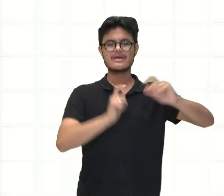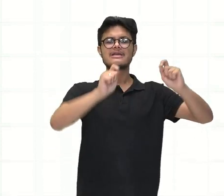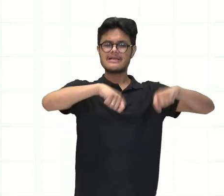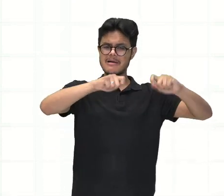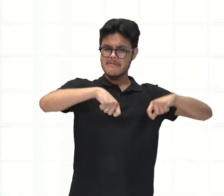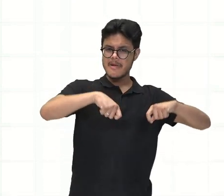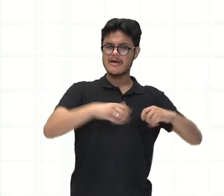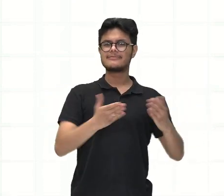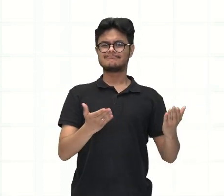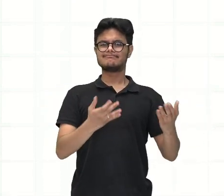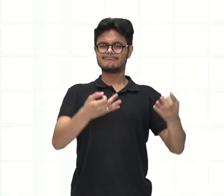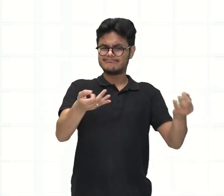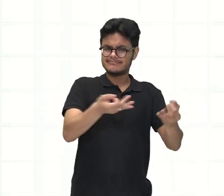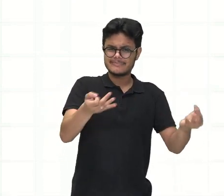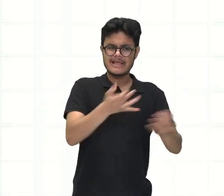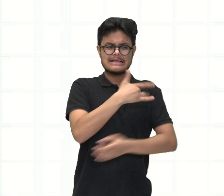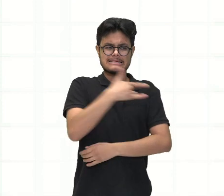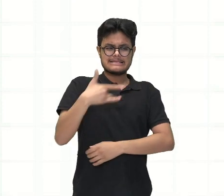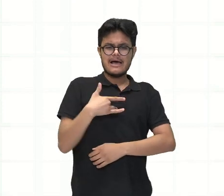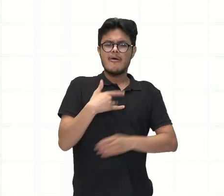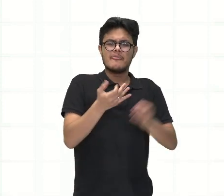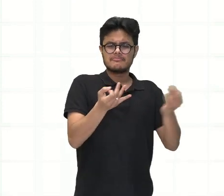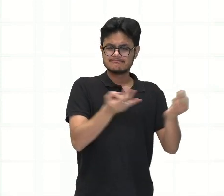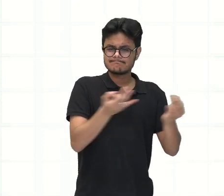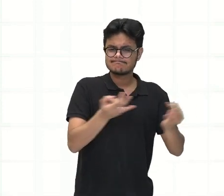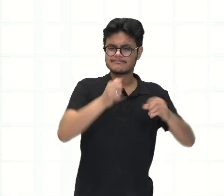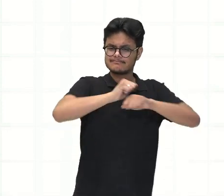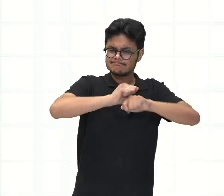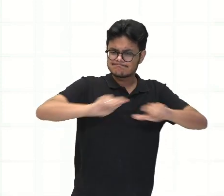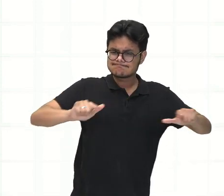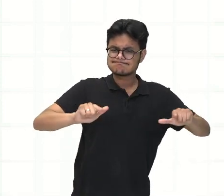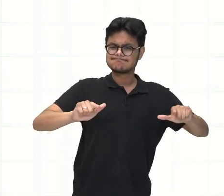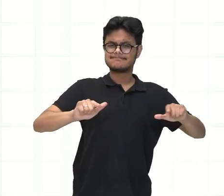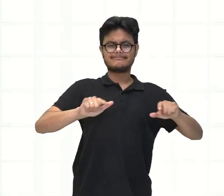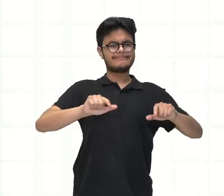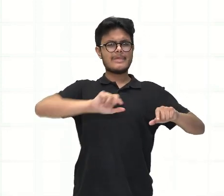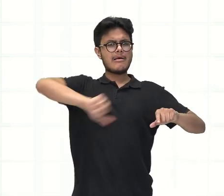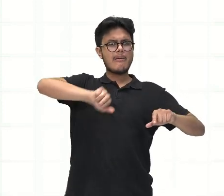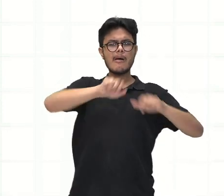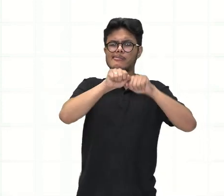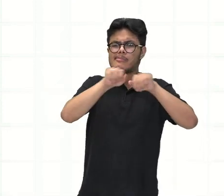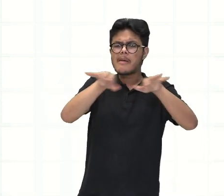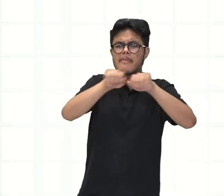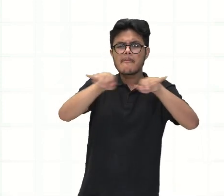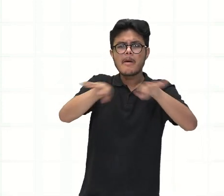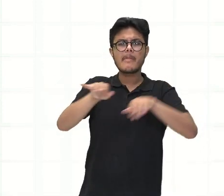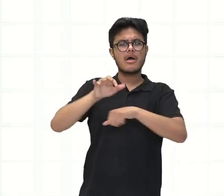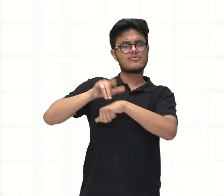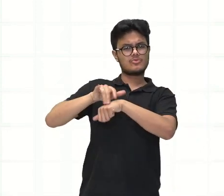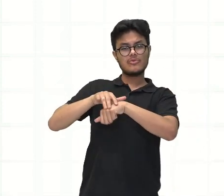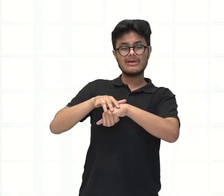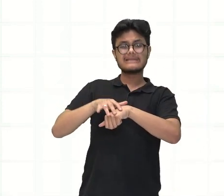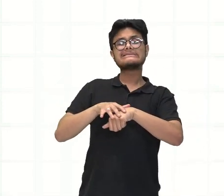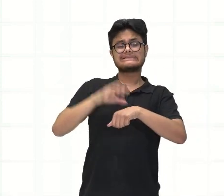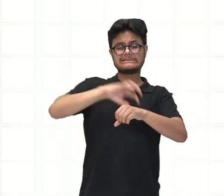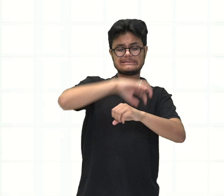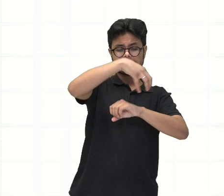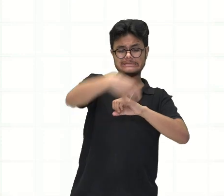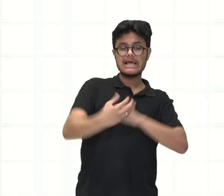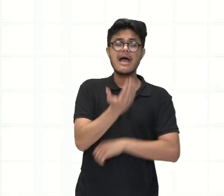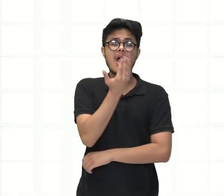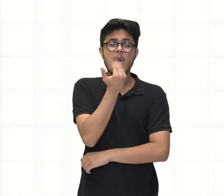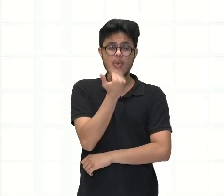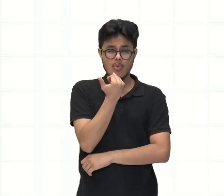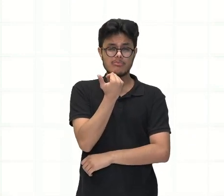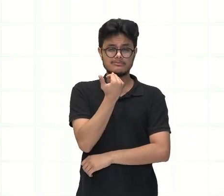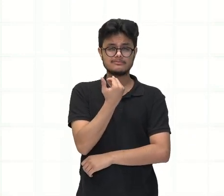qualidade, né, sanitária, que ela possa ali não transmitir micro-organismos para o alimento que você vai